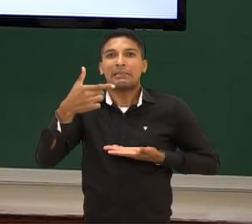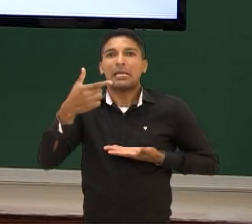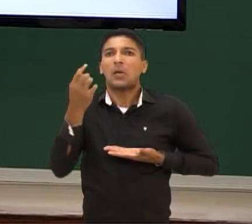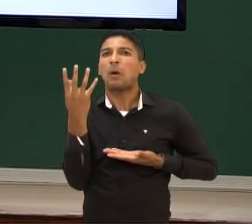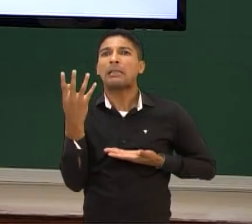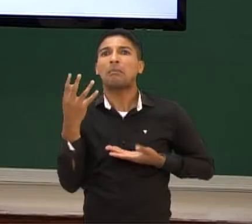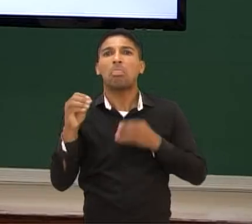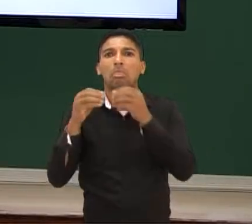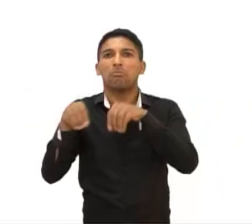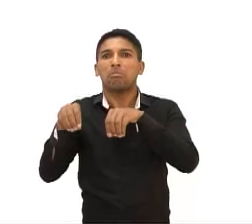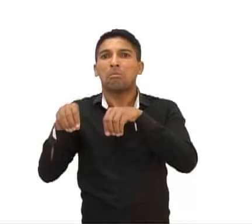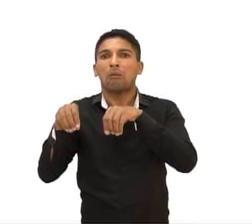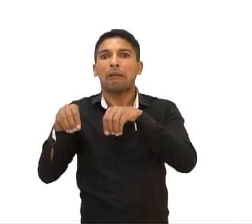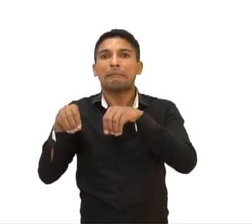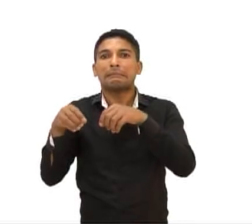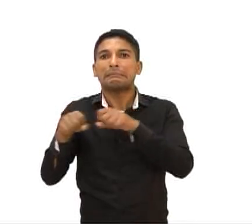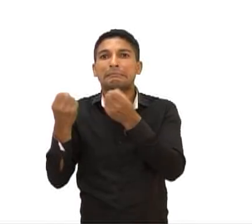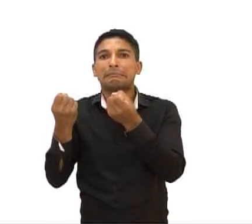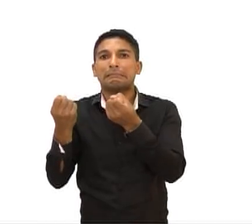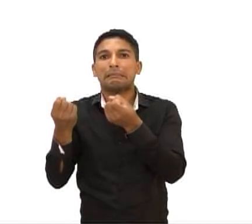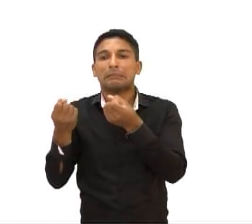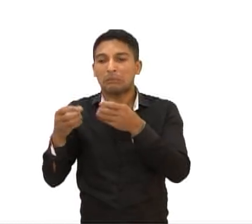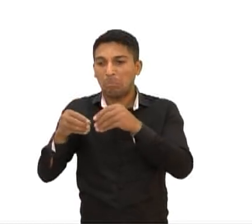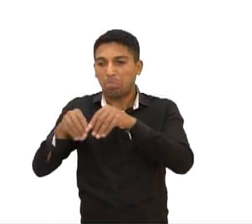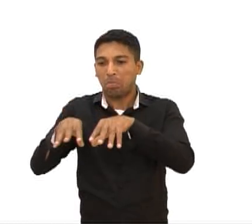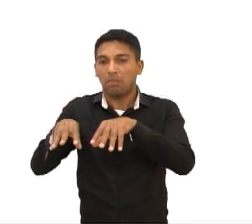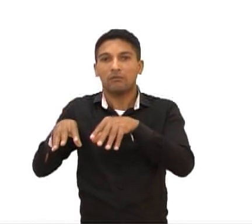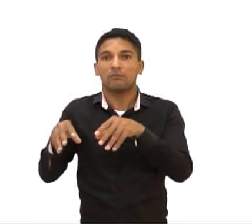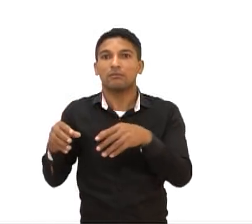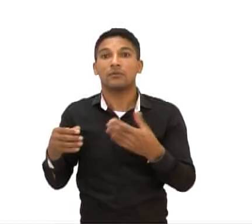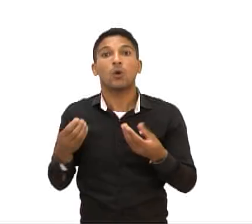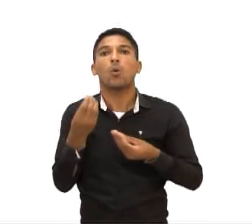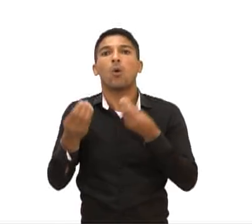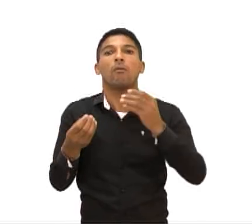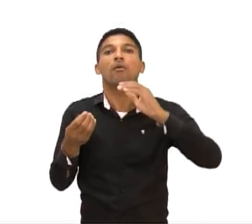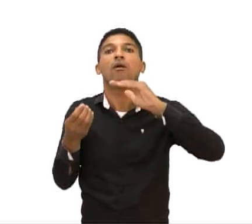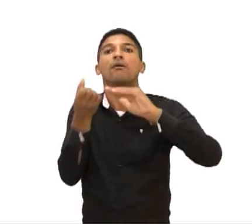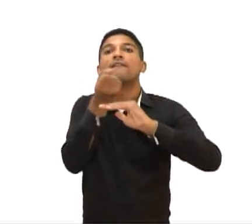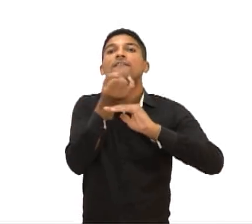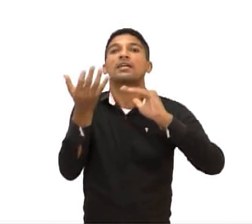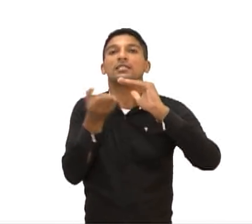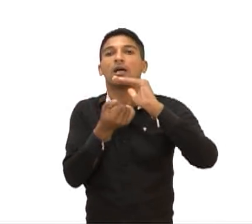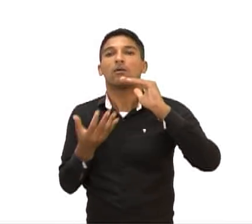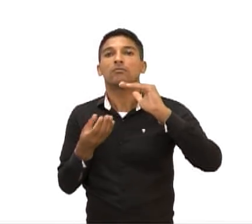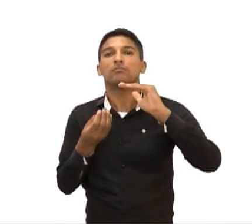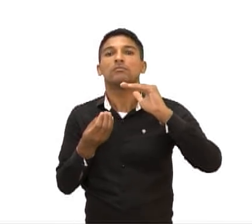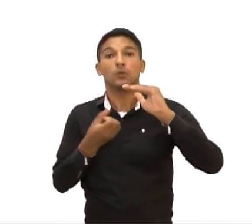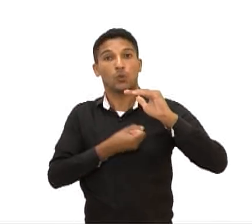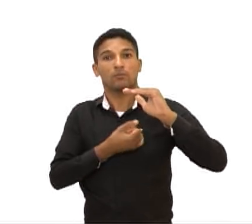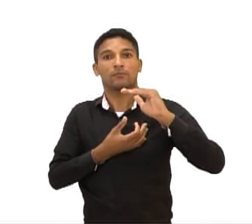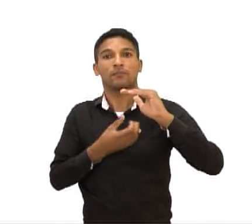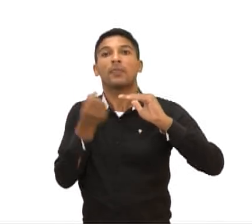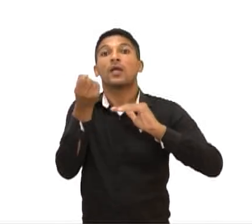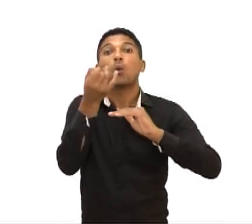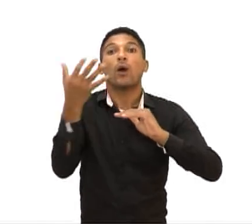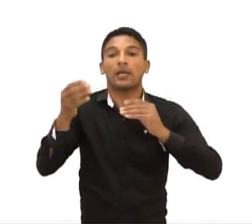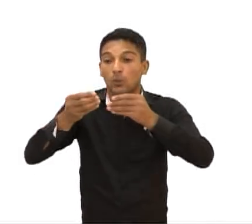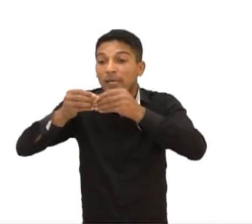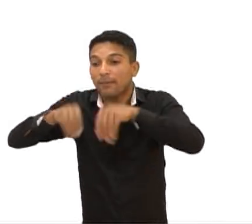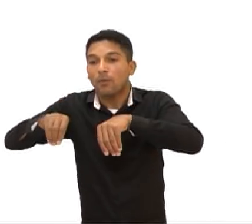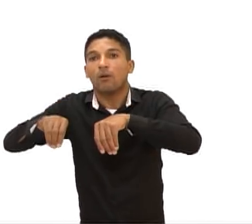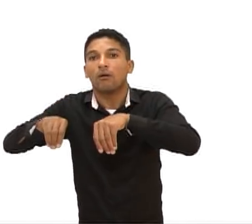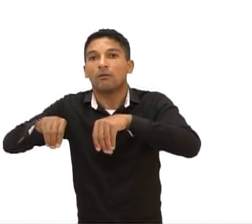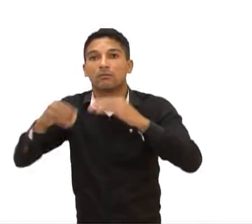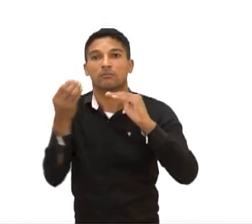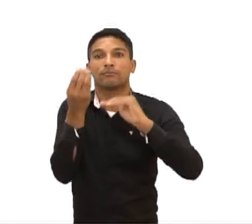aos ovos quebrados. Mas primeiro, a professora disse para vocês qual era a dica? Verificar, né, quantos quebrados que o problema trouxe